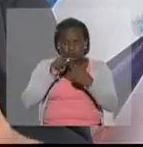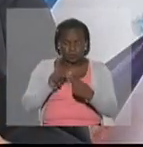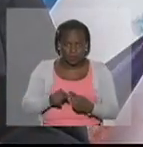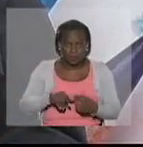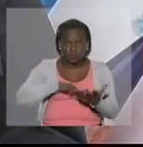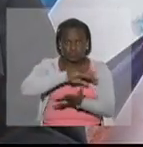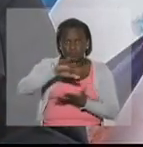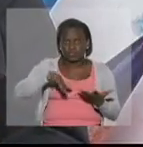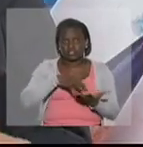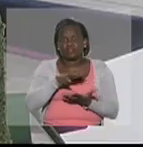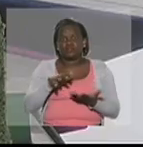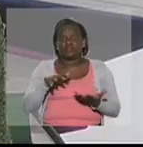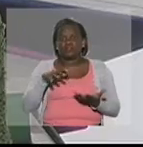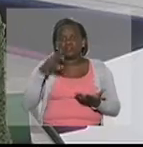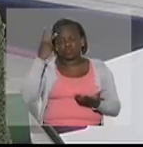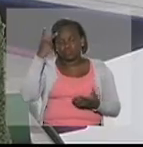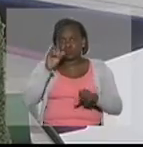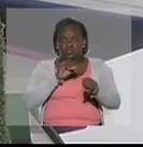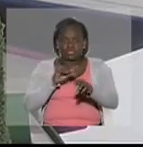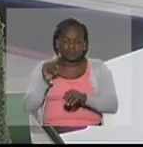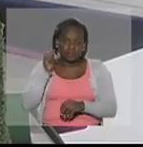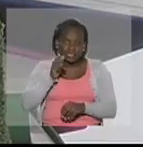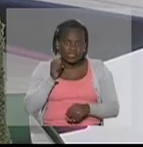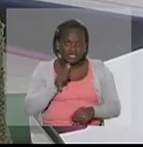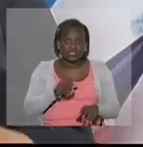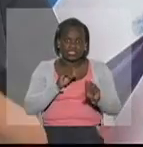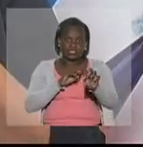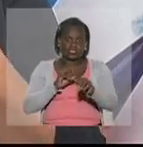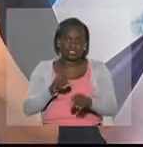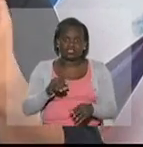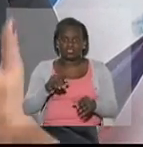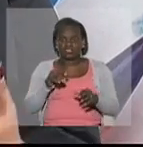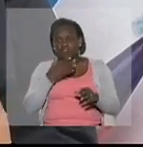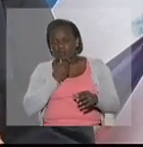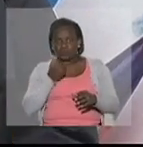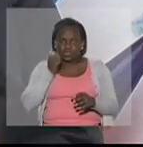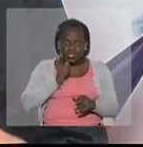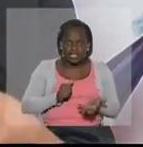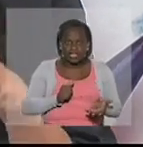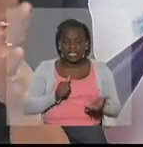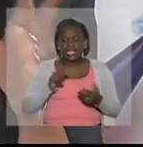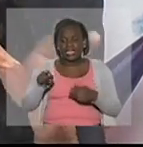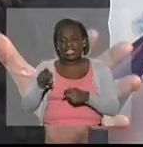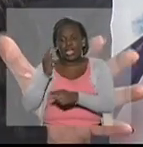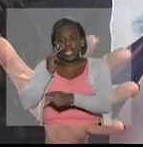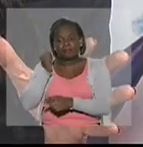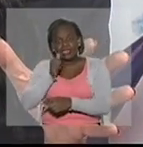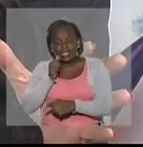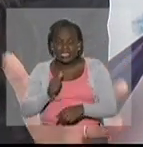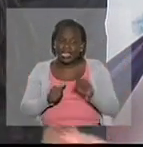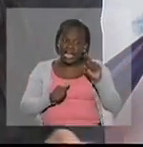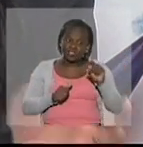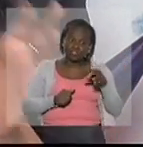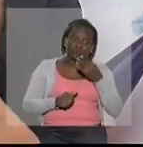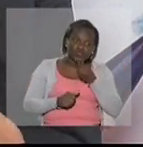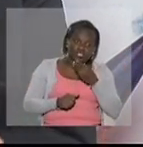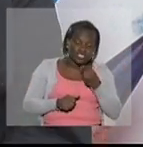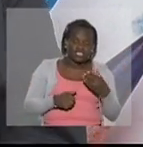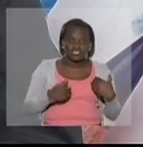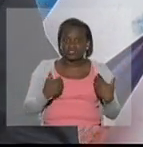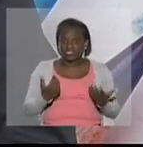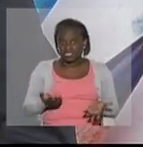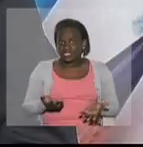pessoas ligadas ao movimento sobre educação das meninas Educação de gêneros né aquela coisa cor-de-rosa só paraa menina